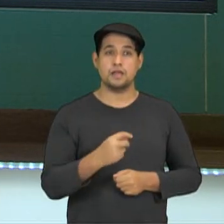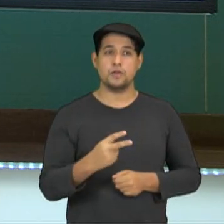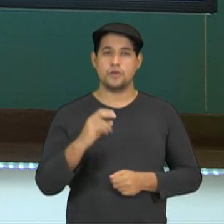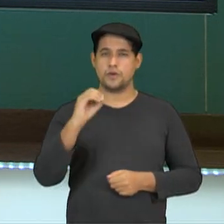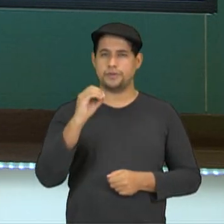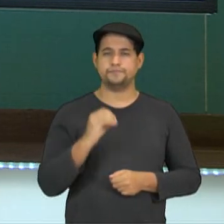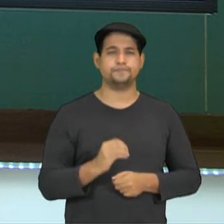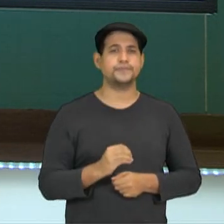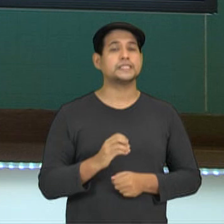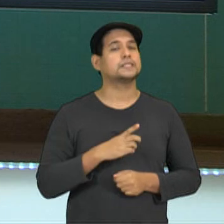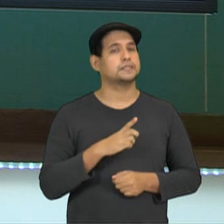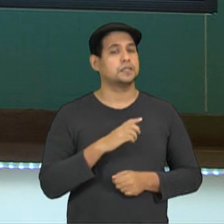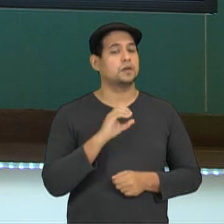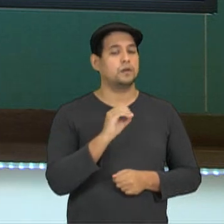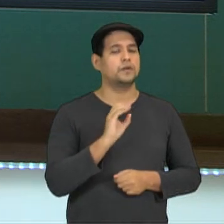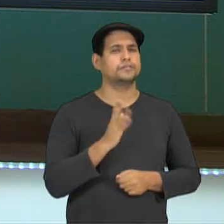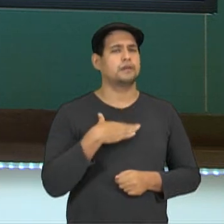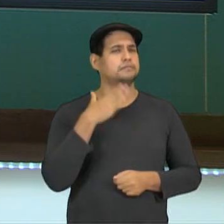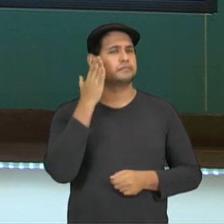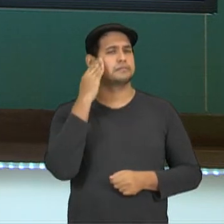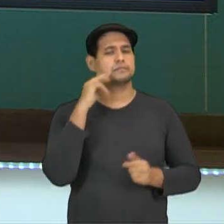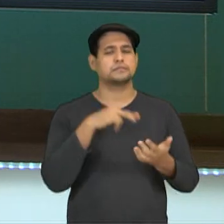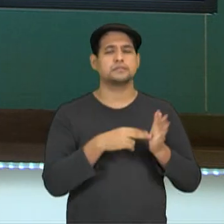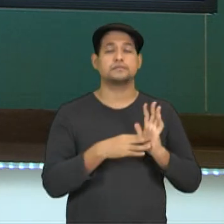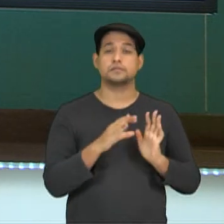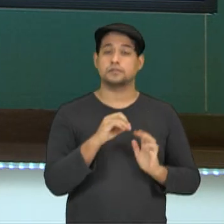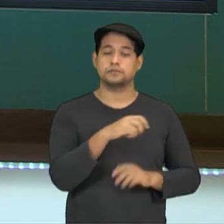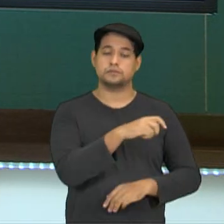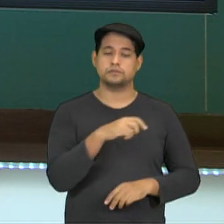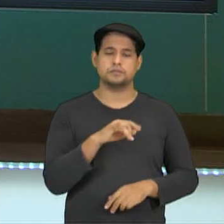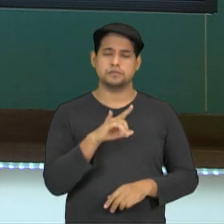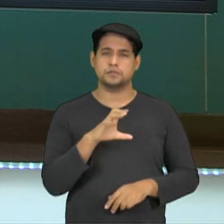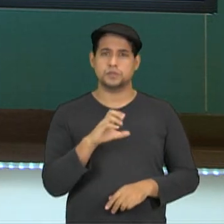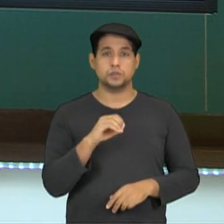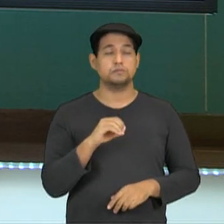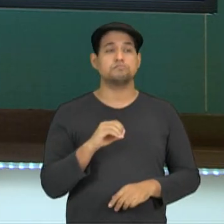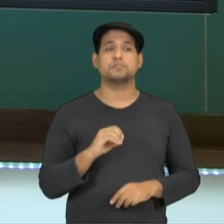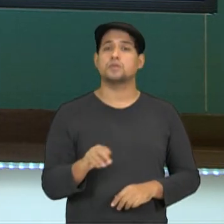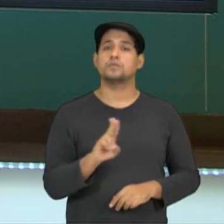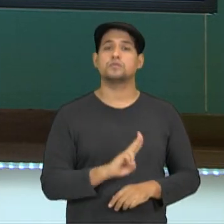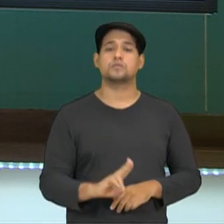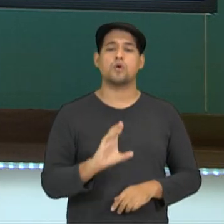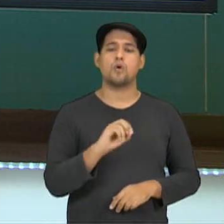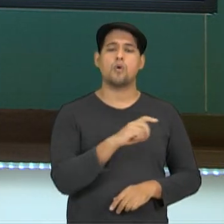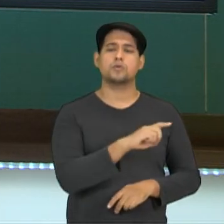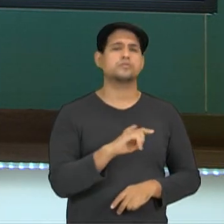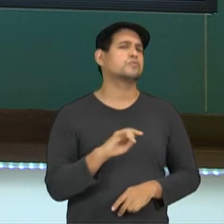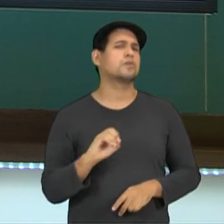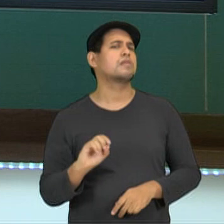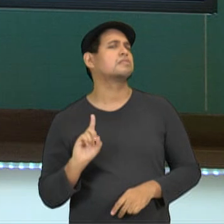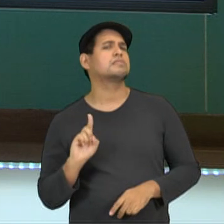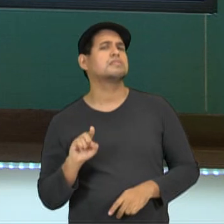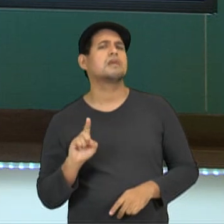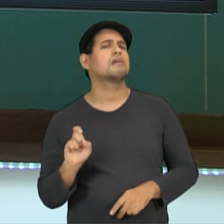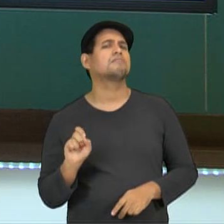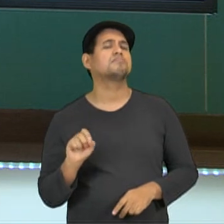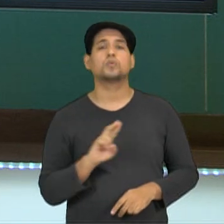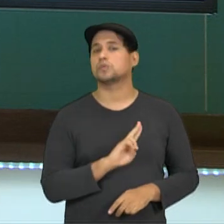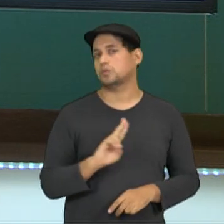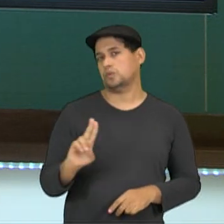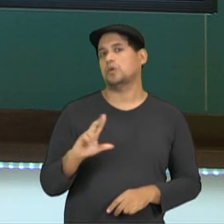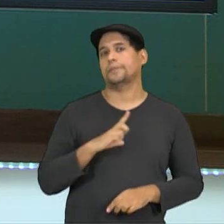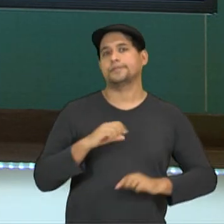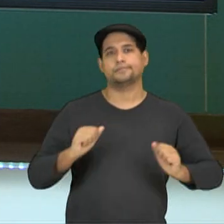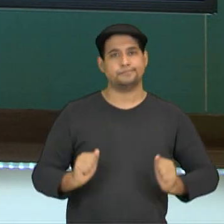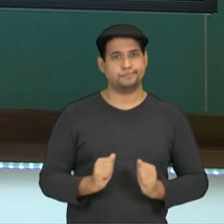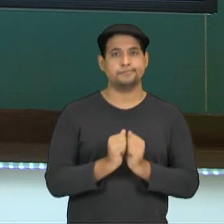Na2O. Então, tem o O, já sei que é um óxido. Coloco lá óxido de e o nome do elemento que está